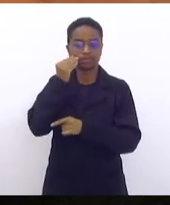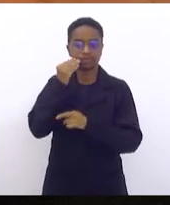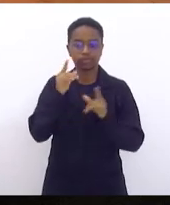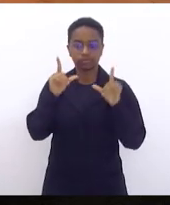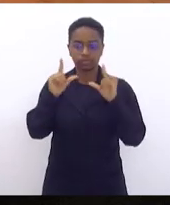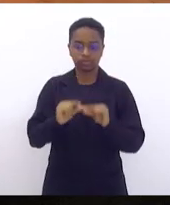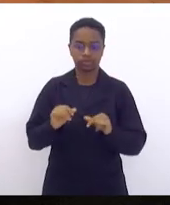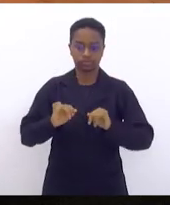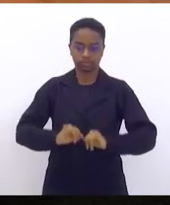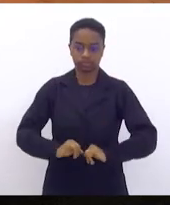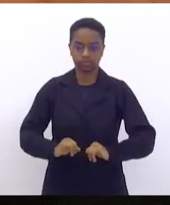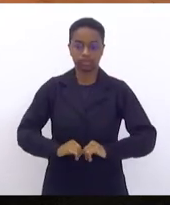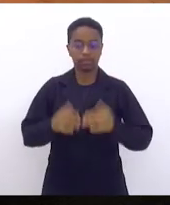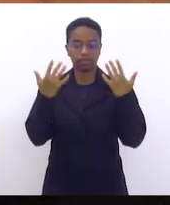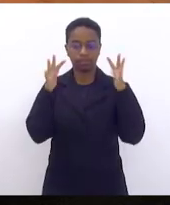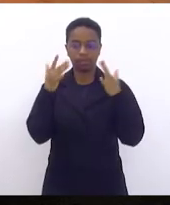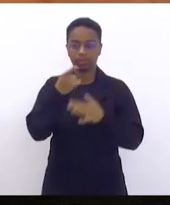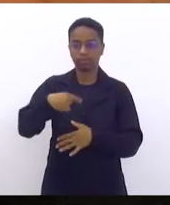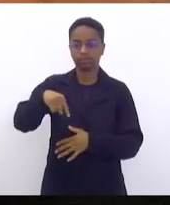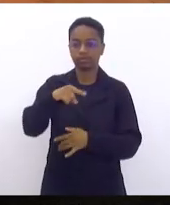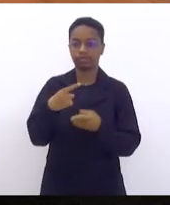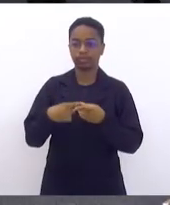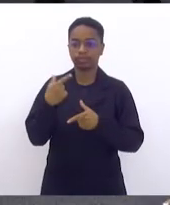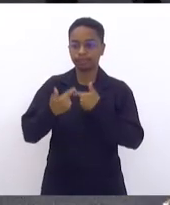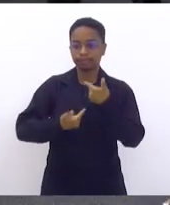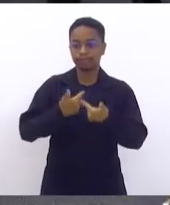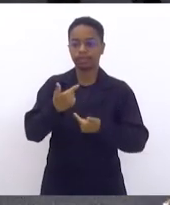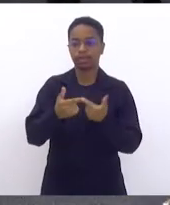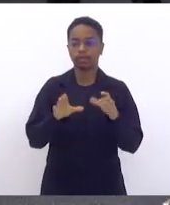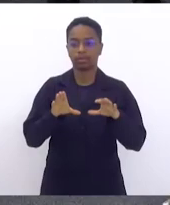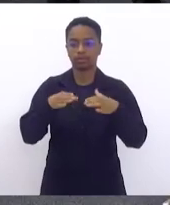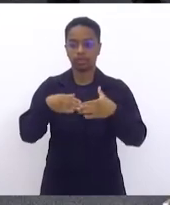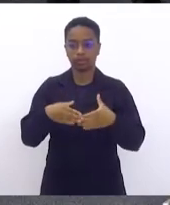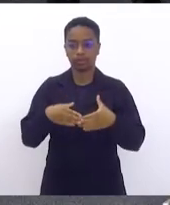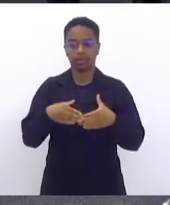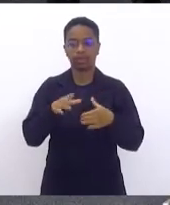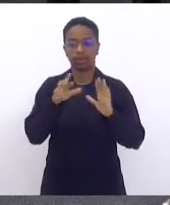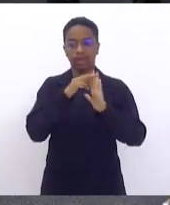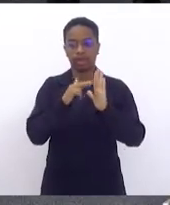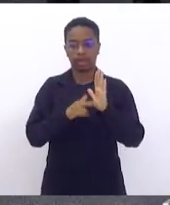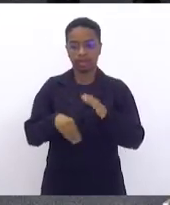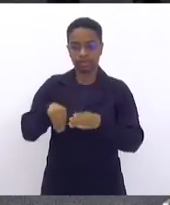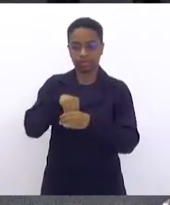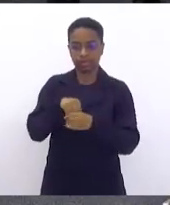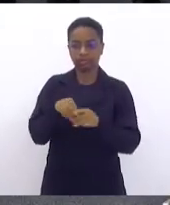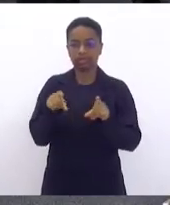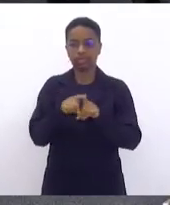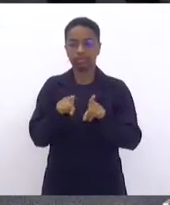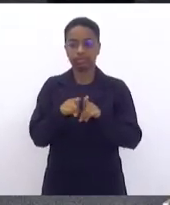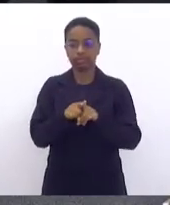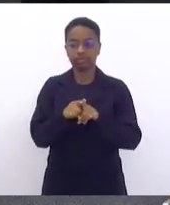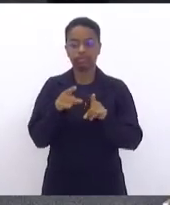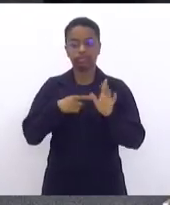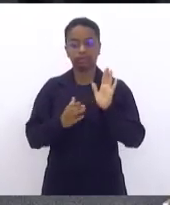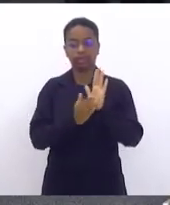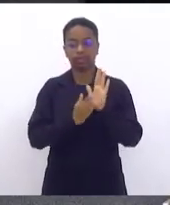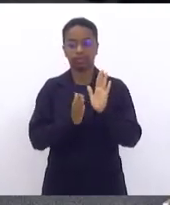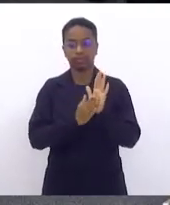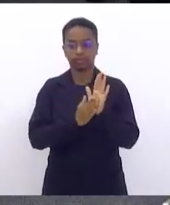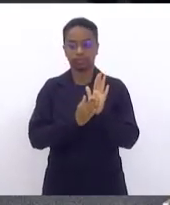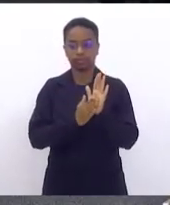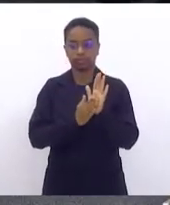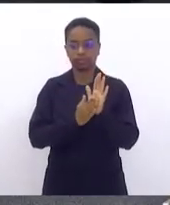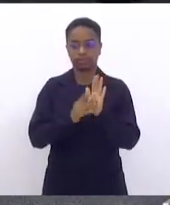sofrimento. Parabéns a todos aqueles que trabalharam na Comissão de Normas Internas e propuseram